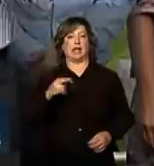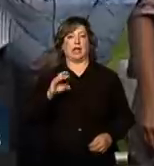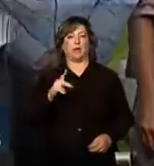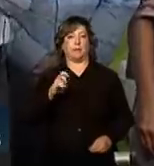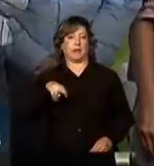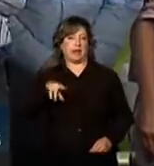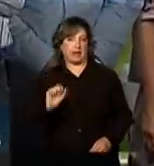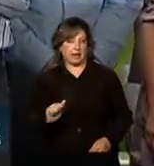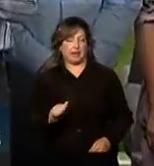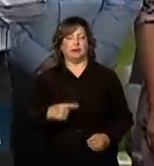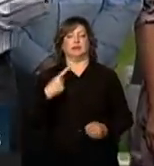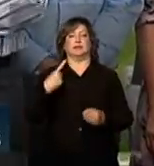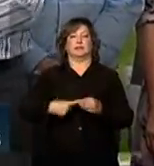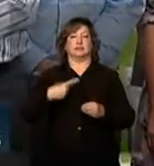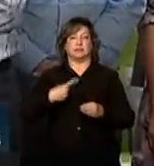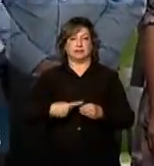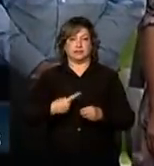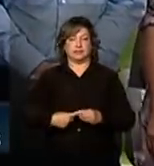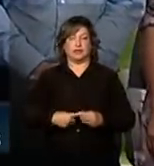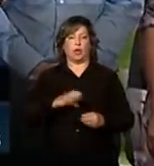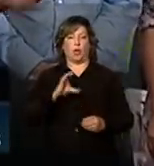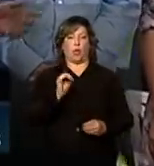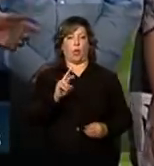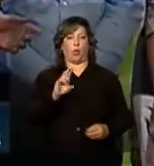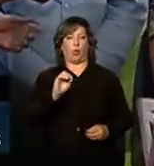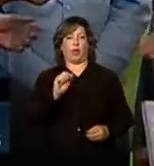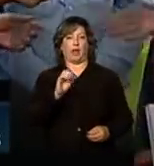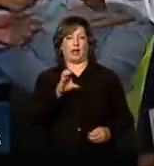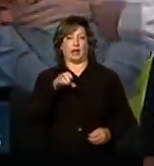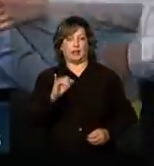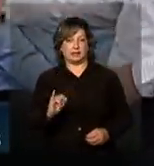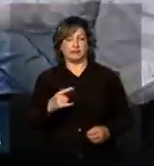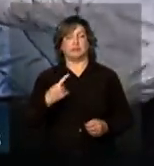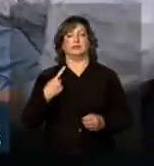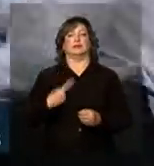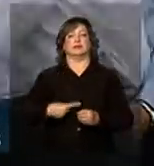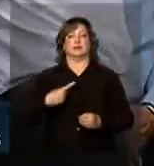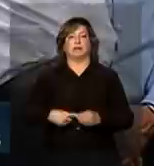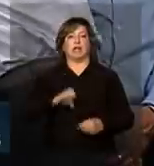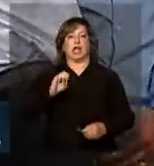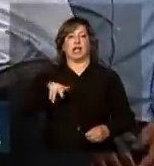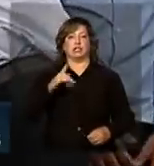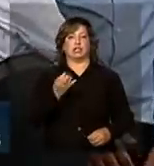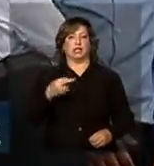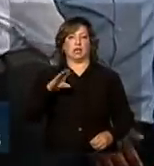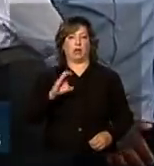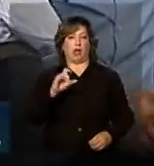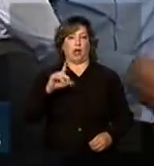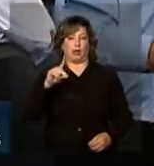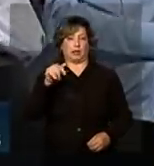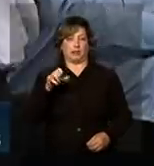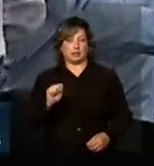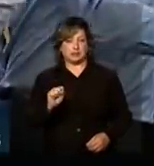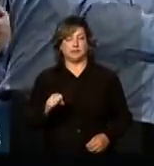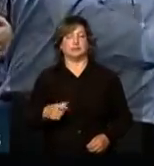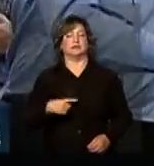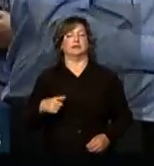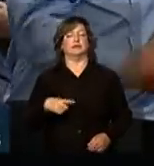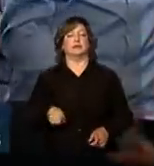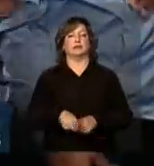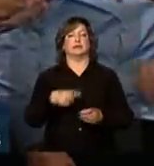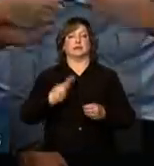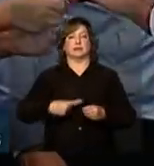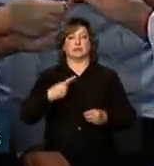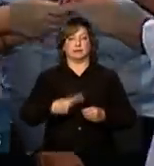Roberto Balbino de Oliveira coroa Walter de Almeida Engenheiro Caldas Juarez con